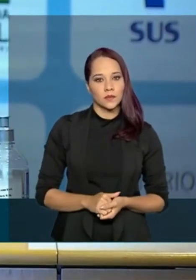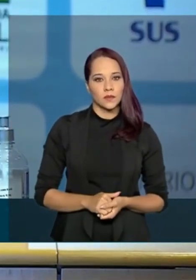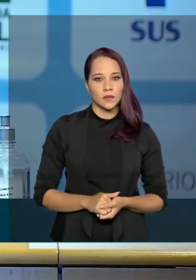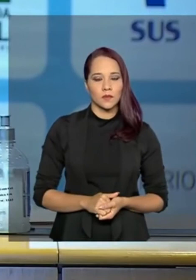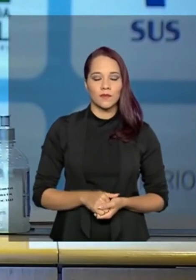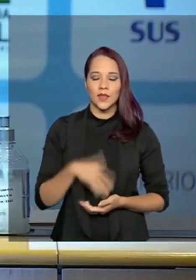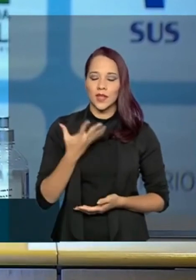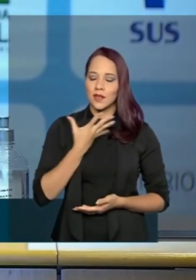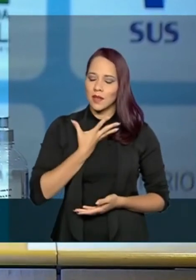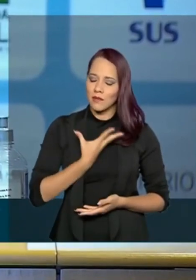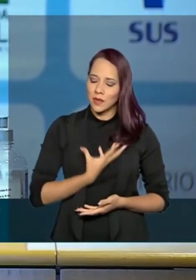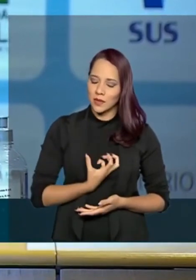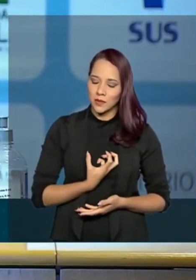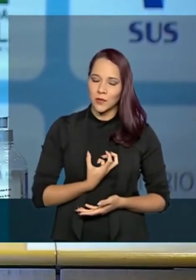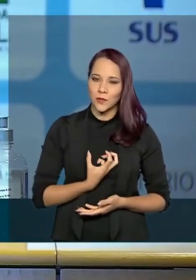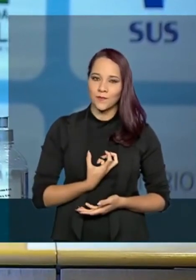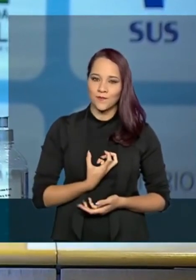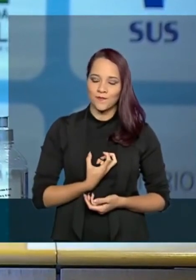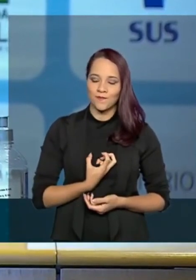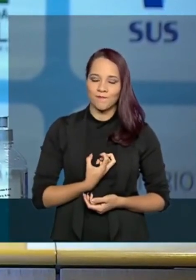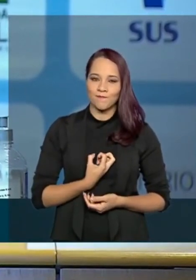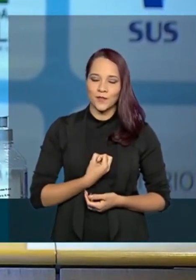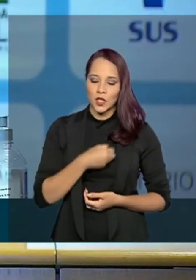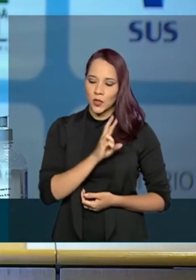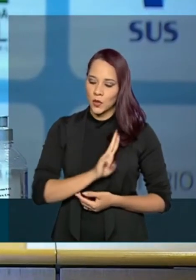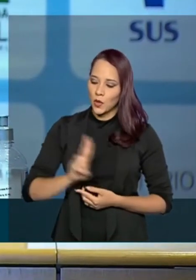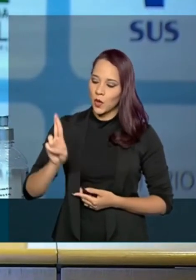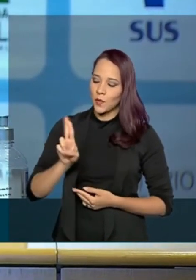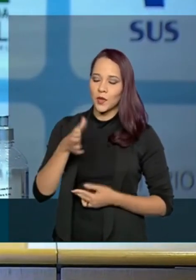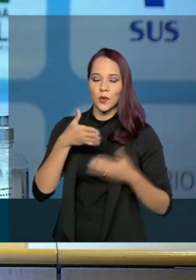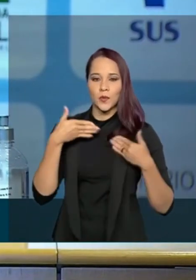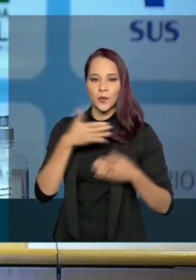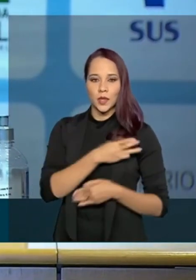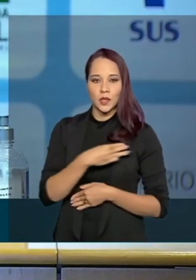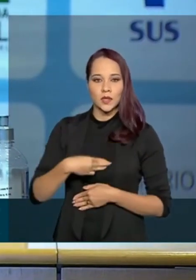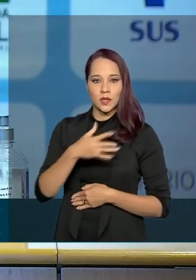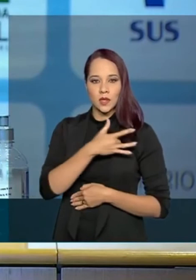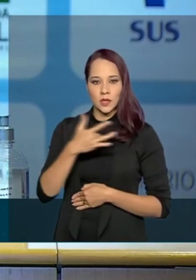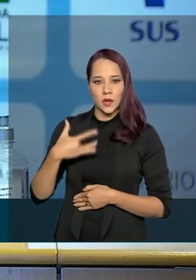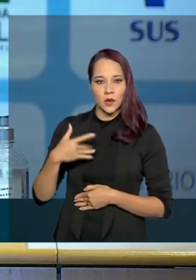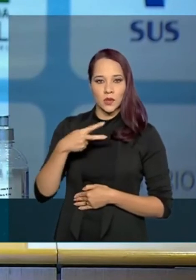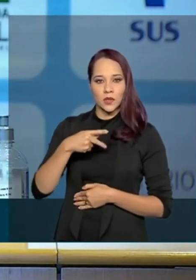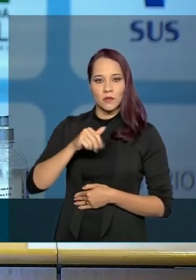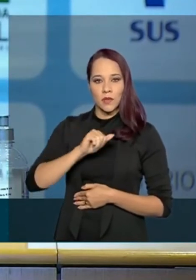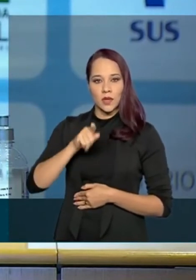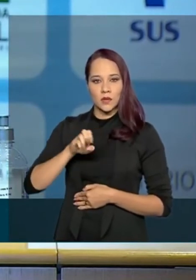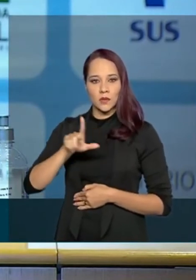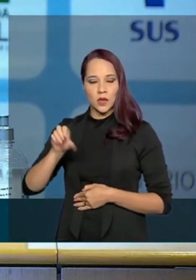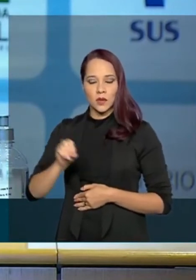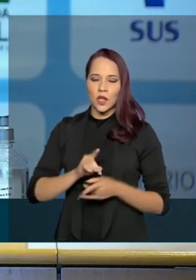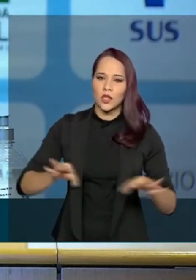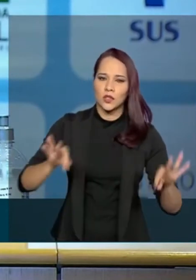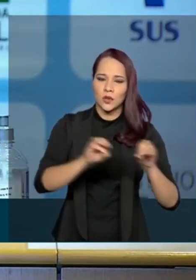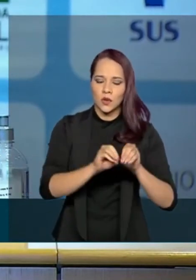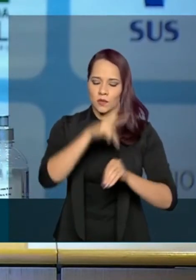E lamentamos, em nome do Ministro da Saúde, General Eduardo Pazuello, de todos os